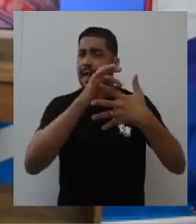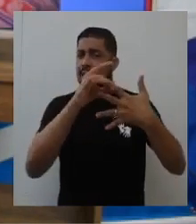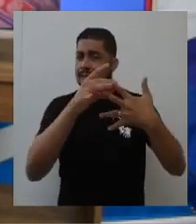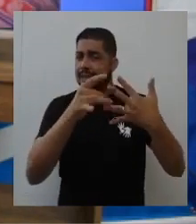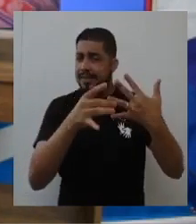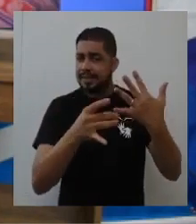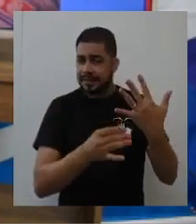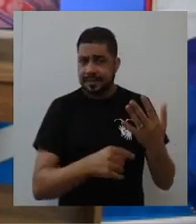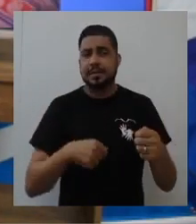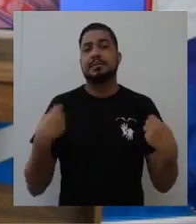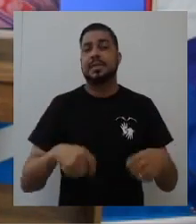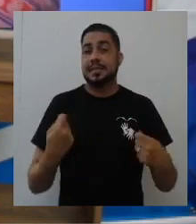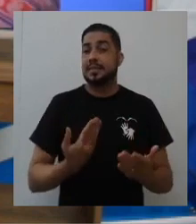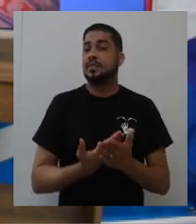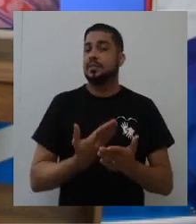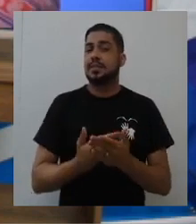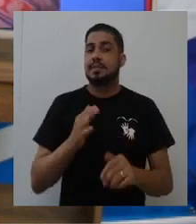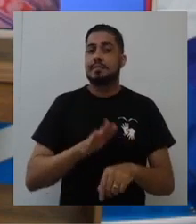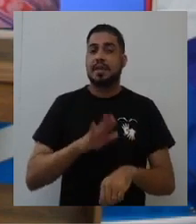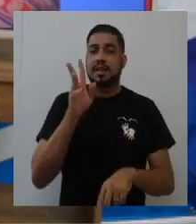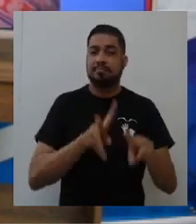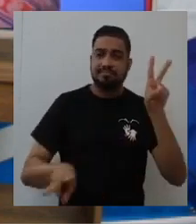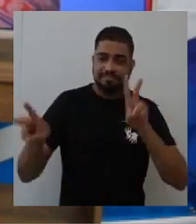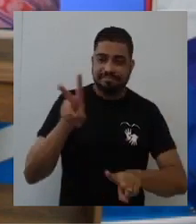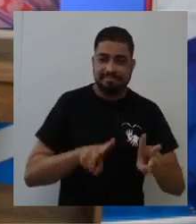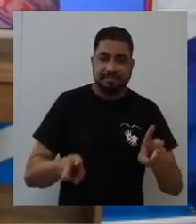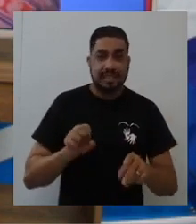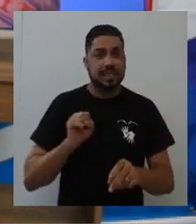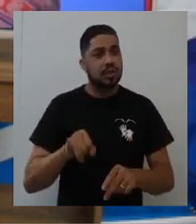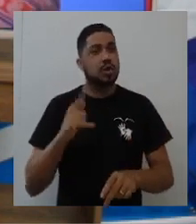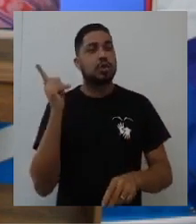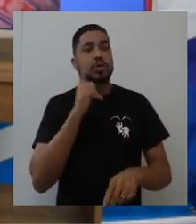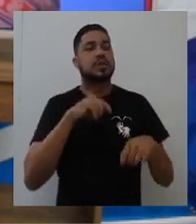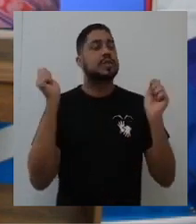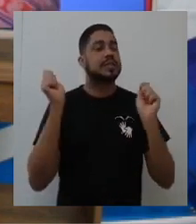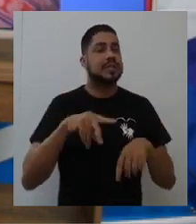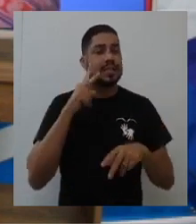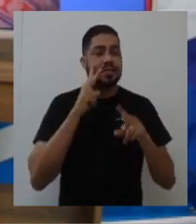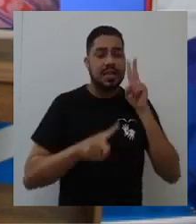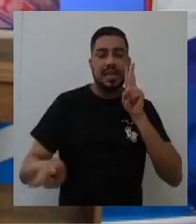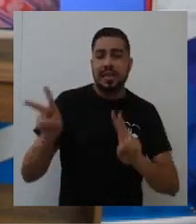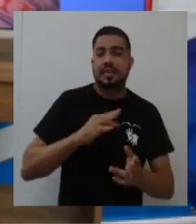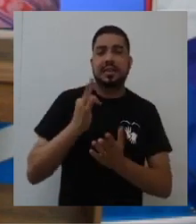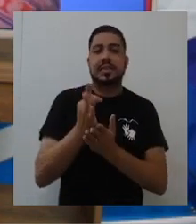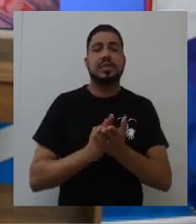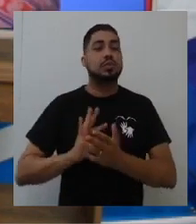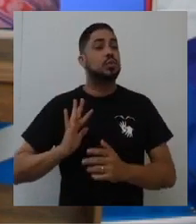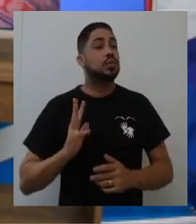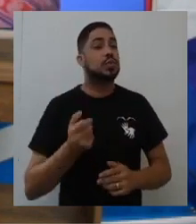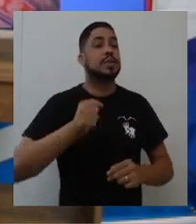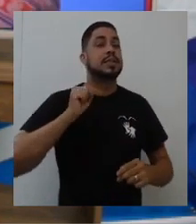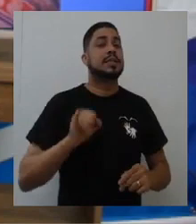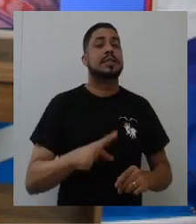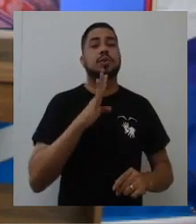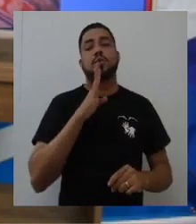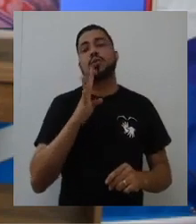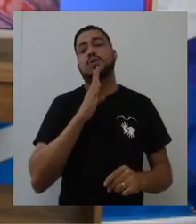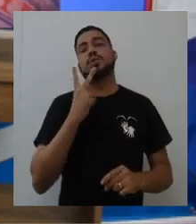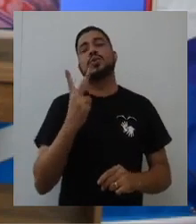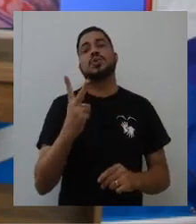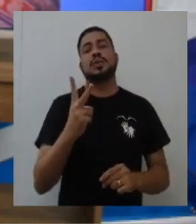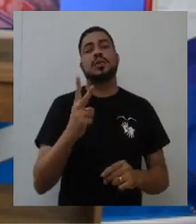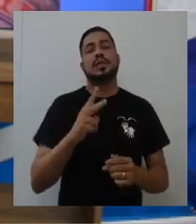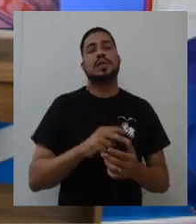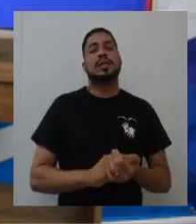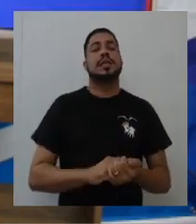gente tem que estudar um pouquinho mais atentamente. Mas a gente só consegue ter visão do texto inteiro se a gente conhecer os dois